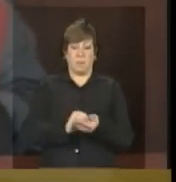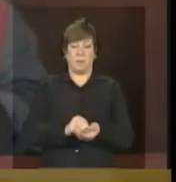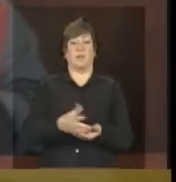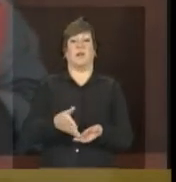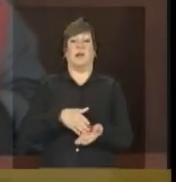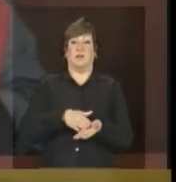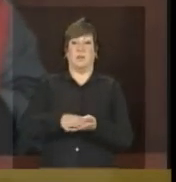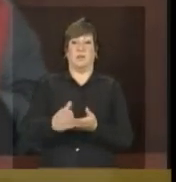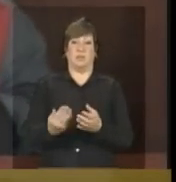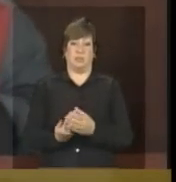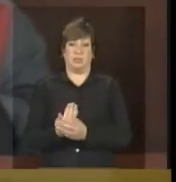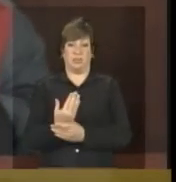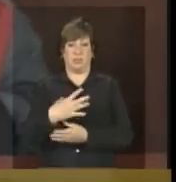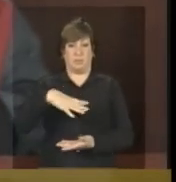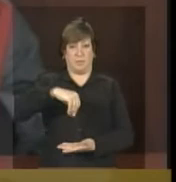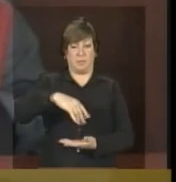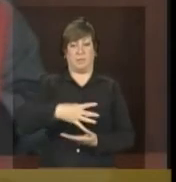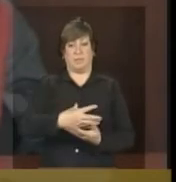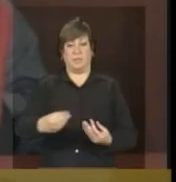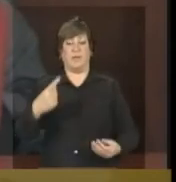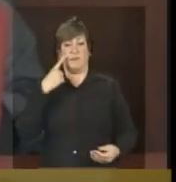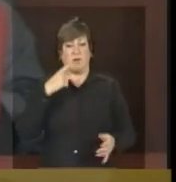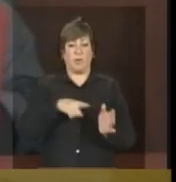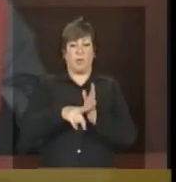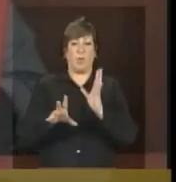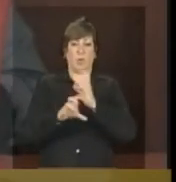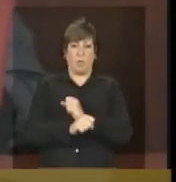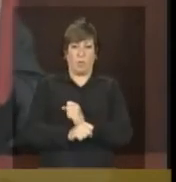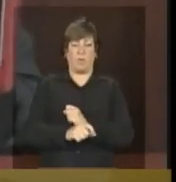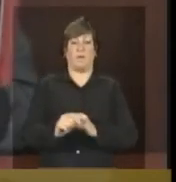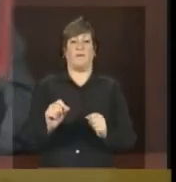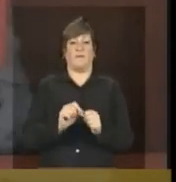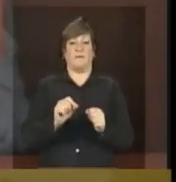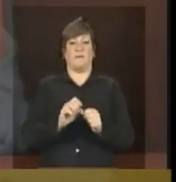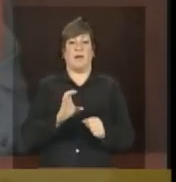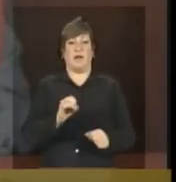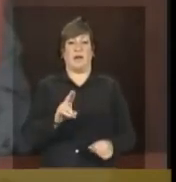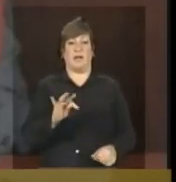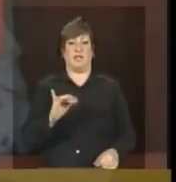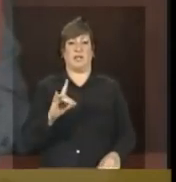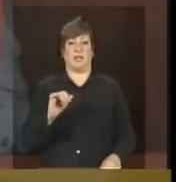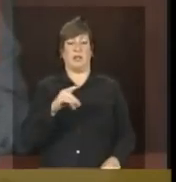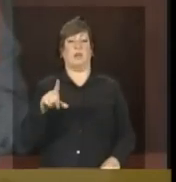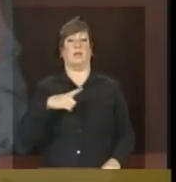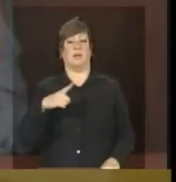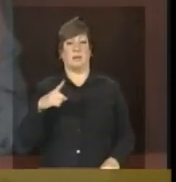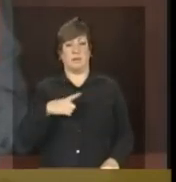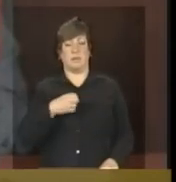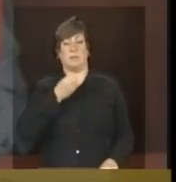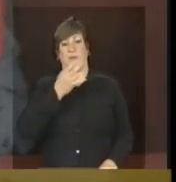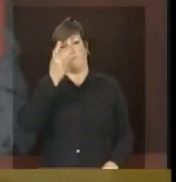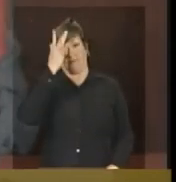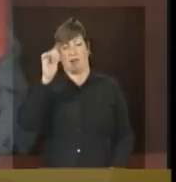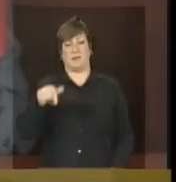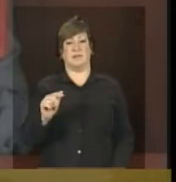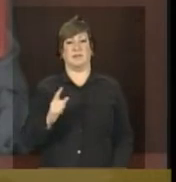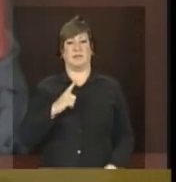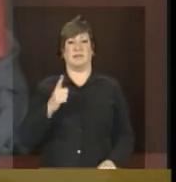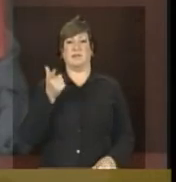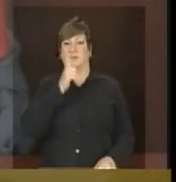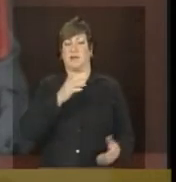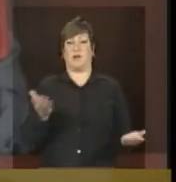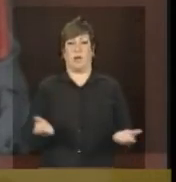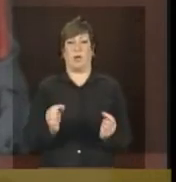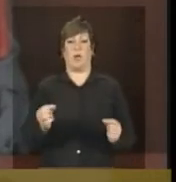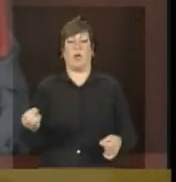a ficha, calcula quem deve, quem não deve, emite uma certidão e você está regularizado do ponto de vista ambiental e, a partir dali, você